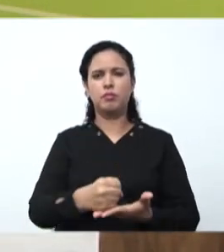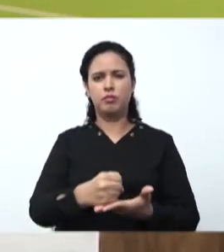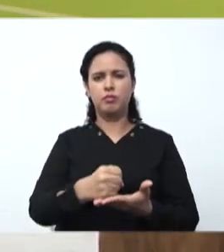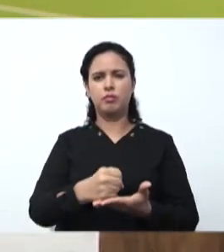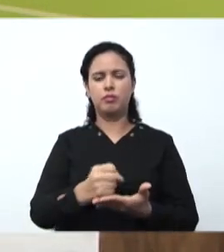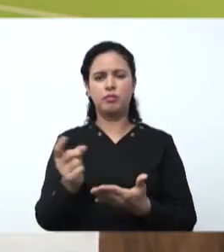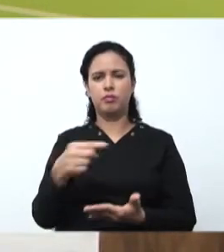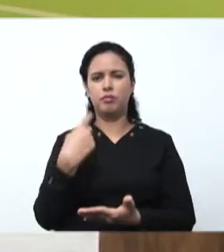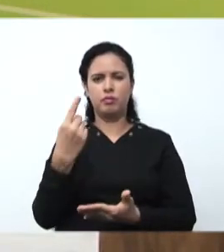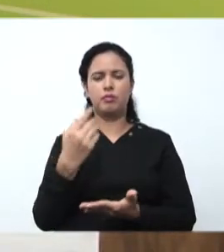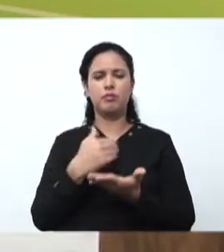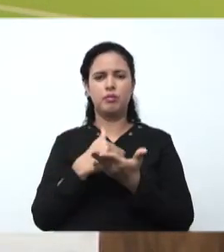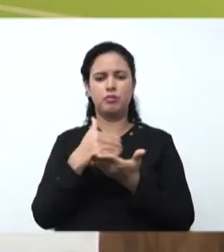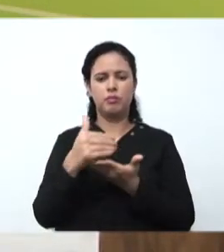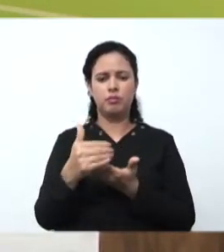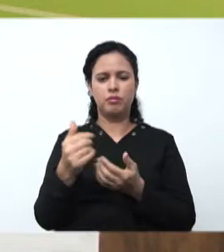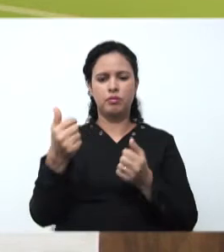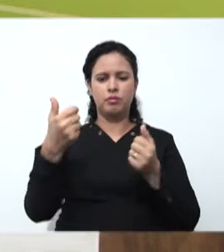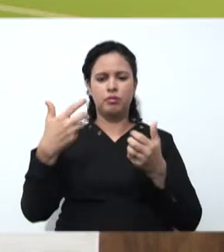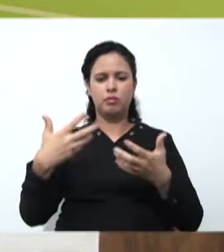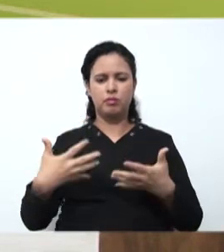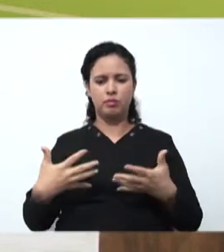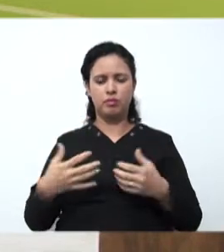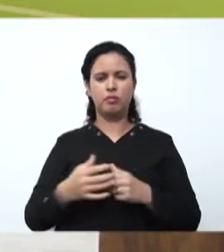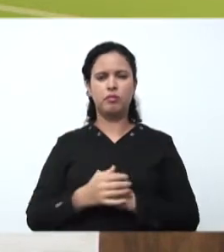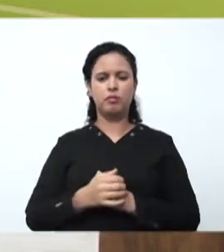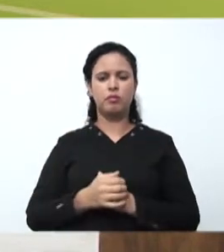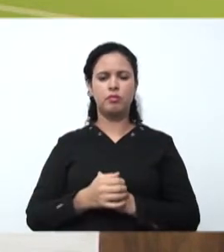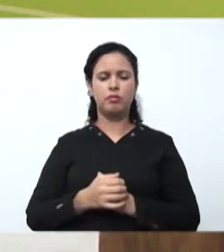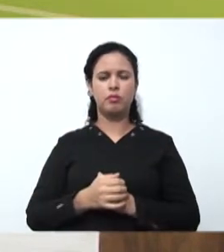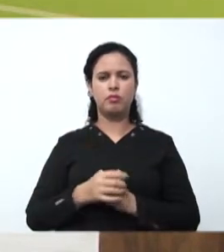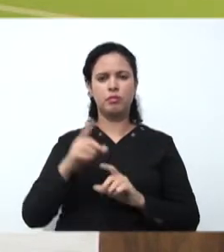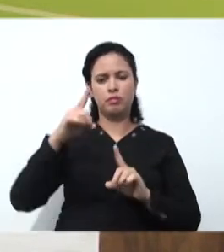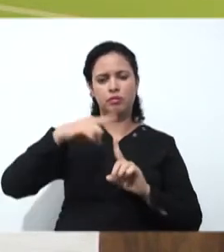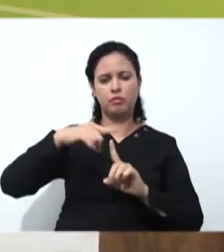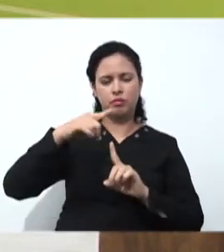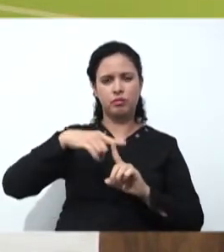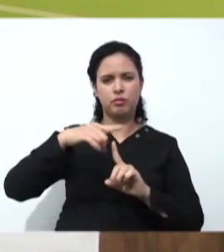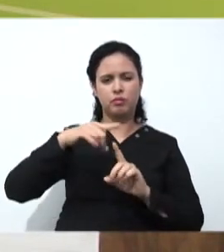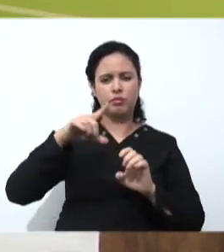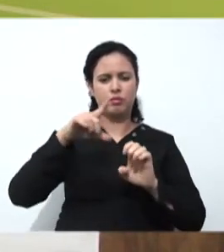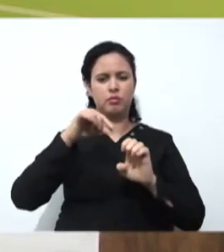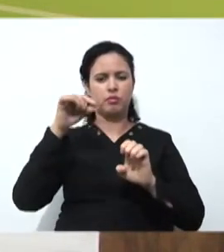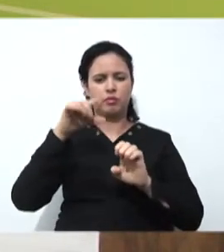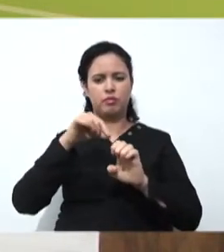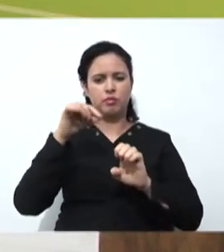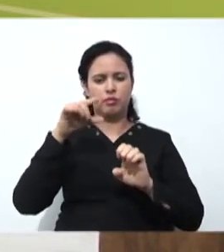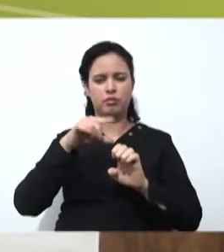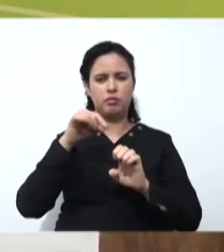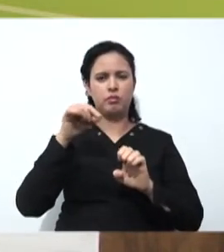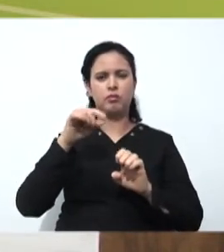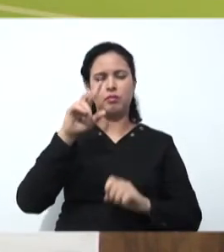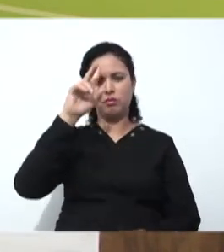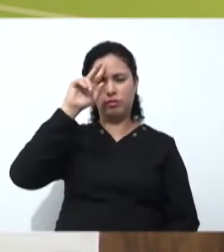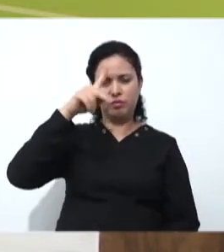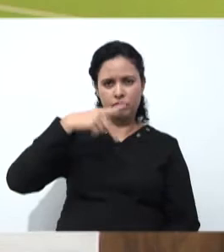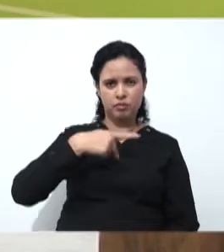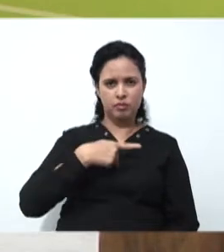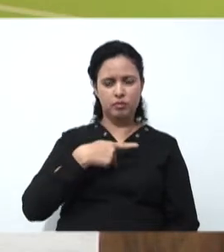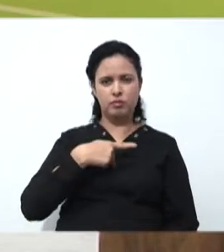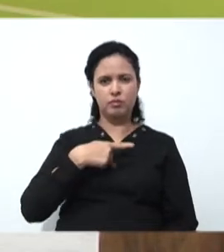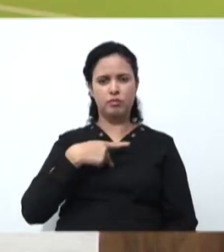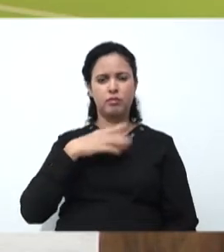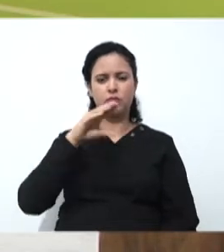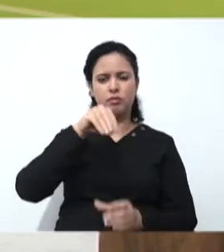gente começar a falar, quando a professora colocar aí os tipos de empreendedores, né? O empreendedor independente, interno,